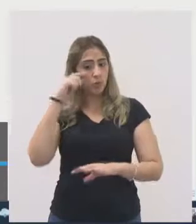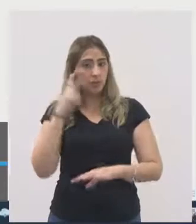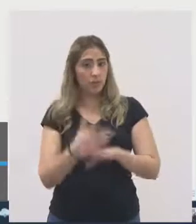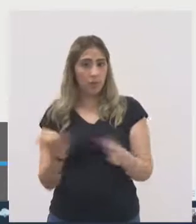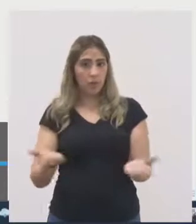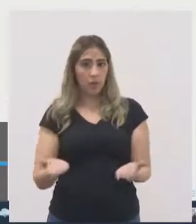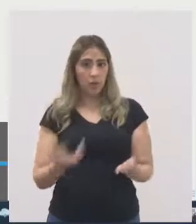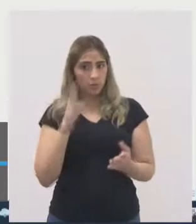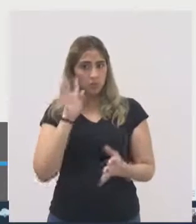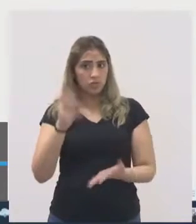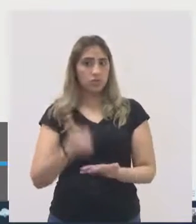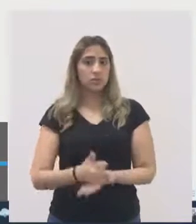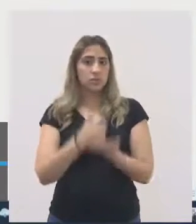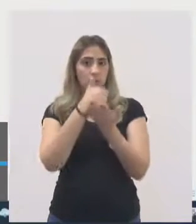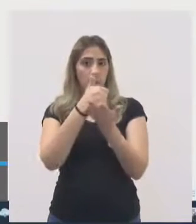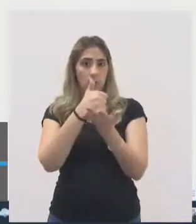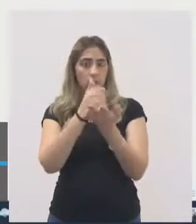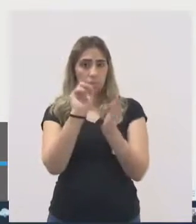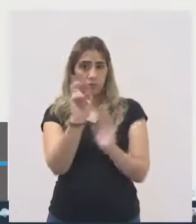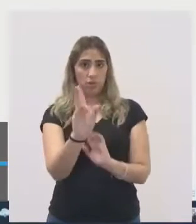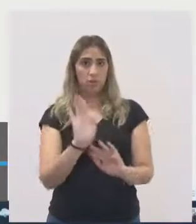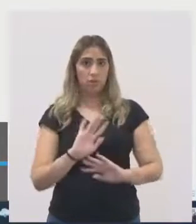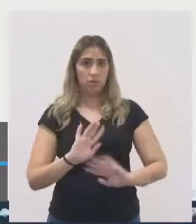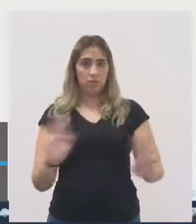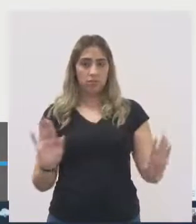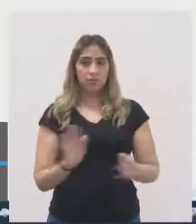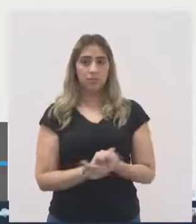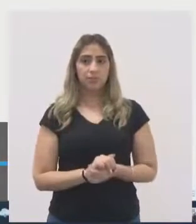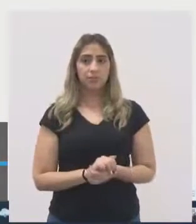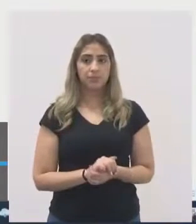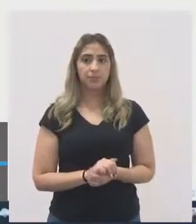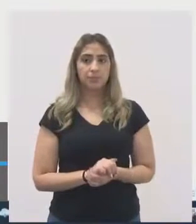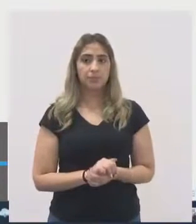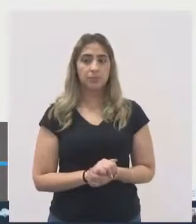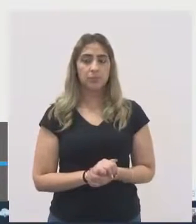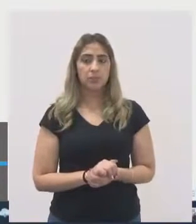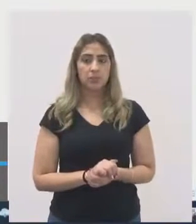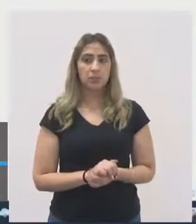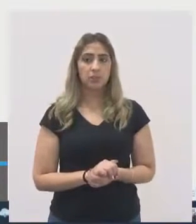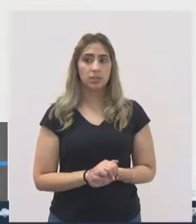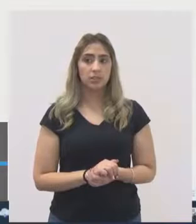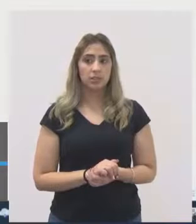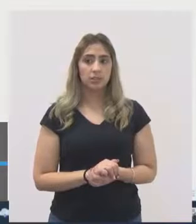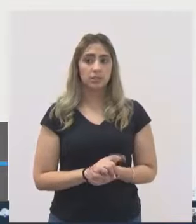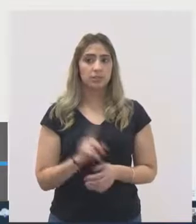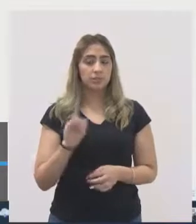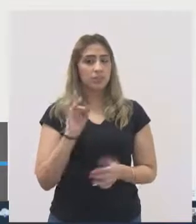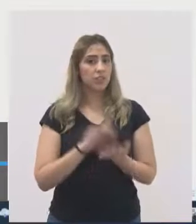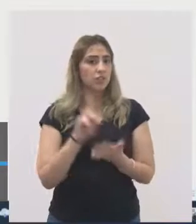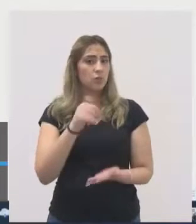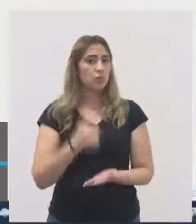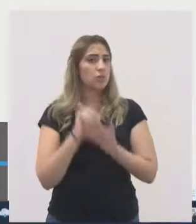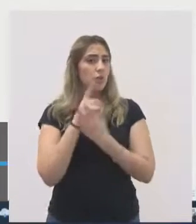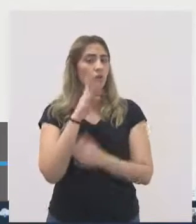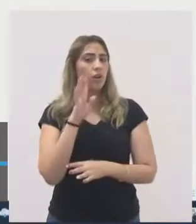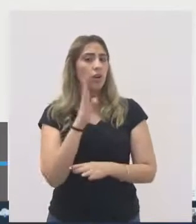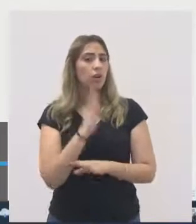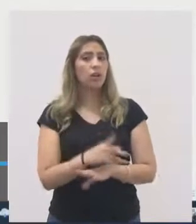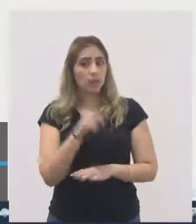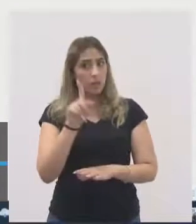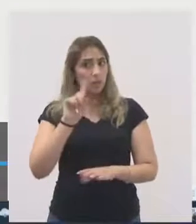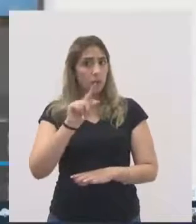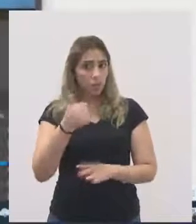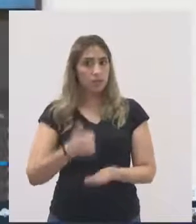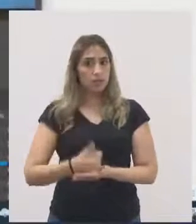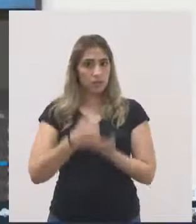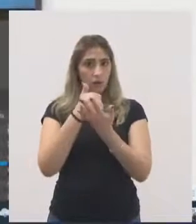ele já está salvo aqui, certo? Na verdade, ele não salva automático, então. Ele salva